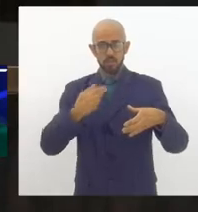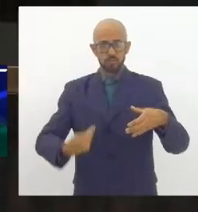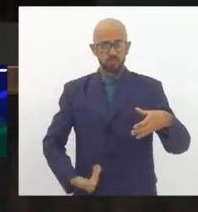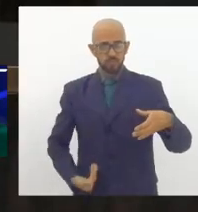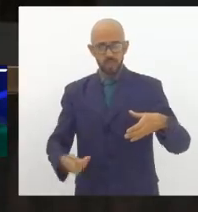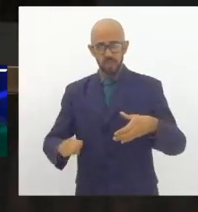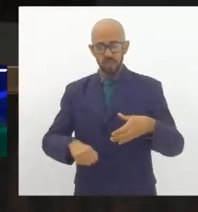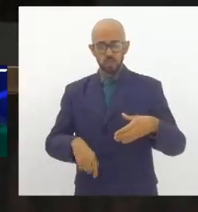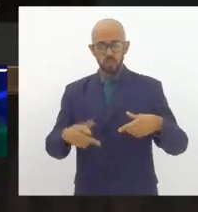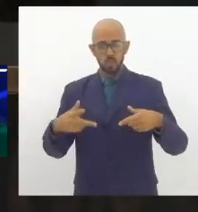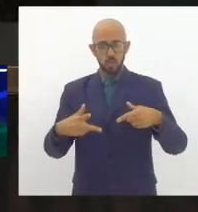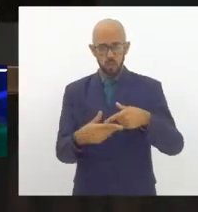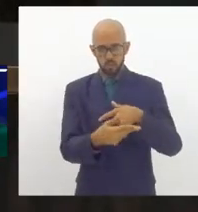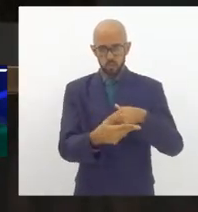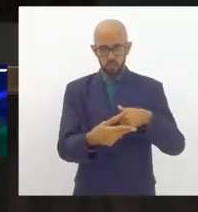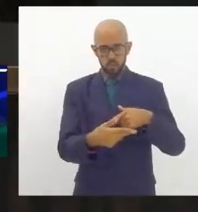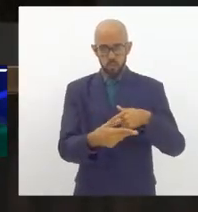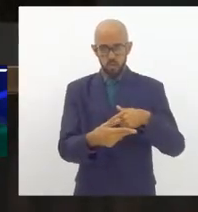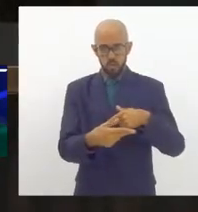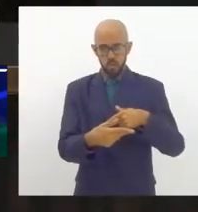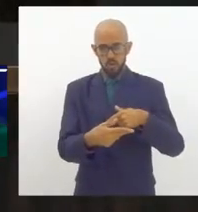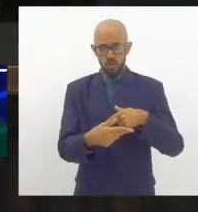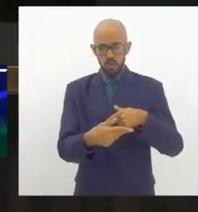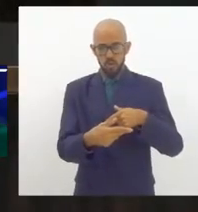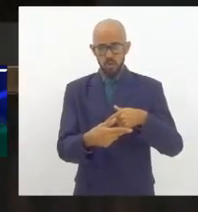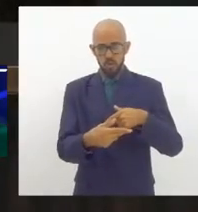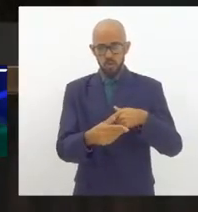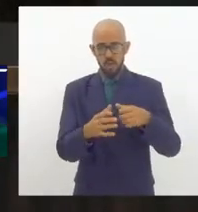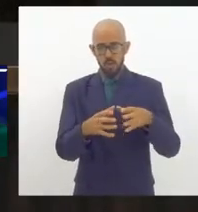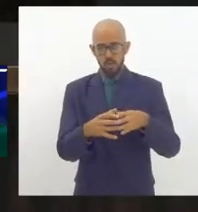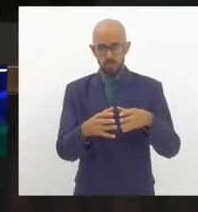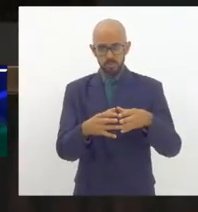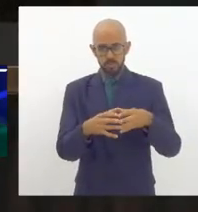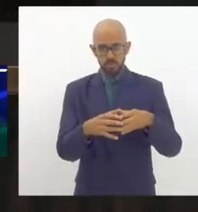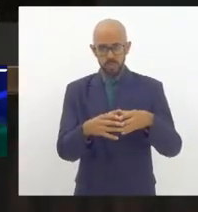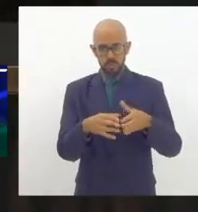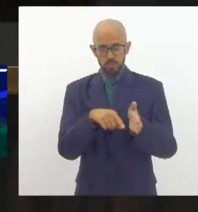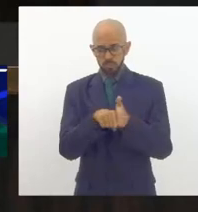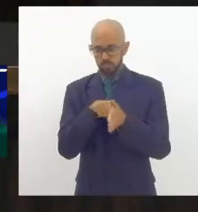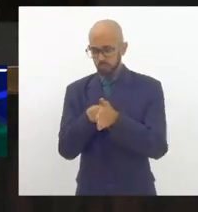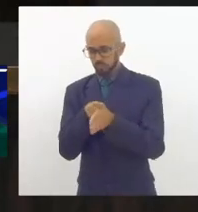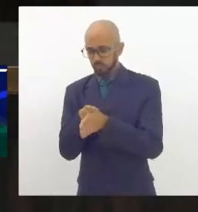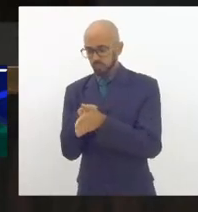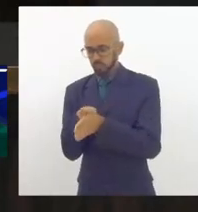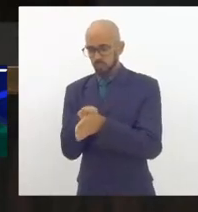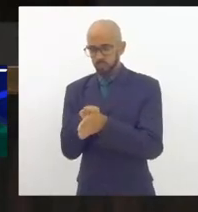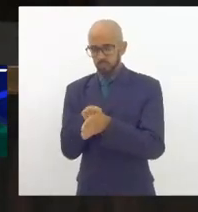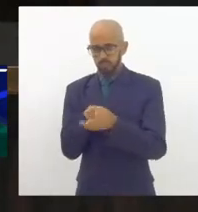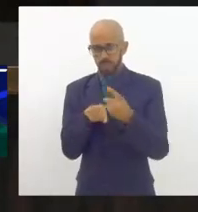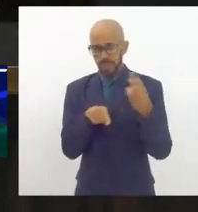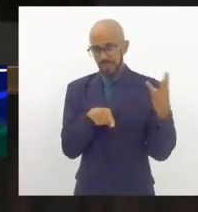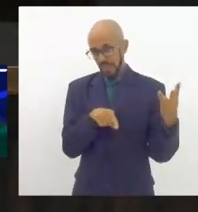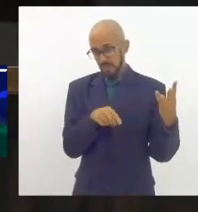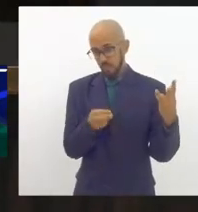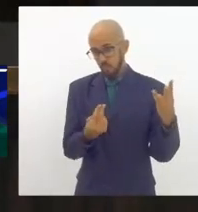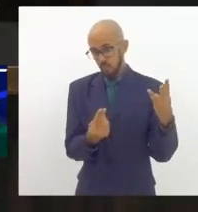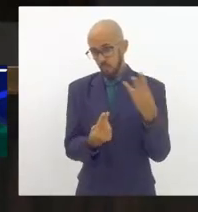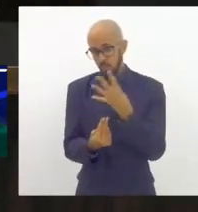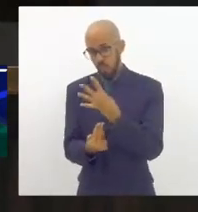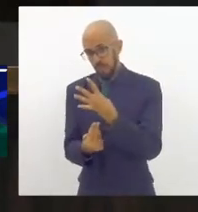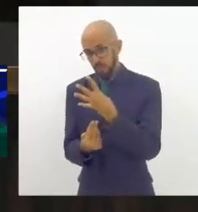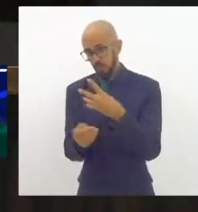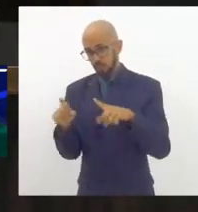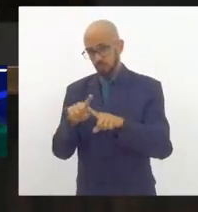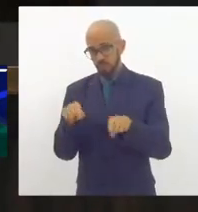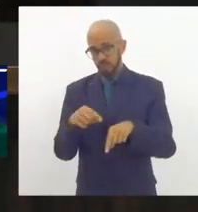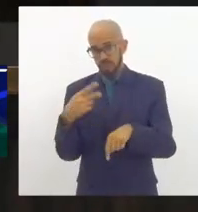própria pele né a comissão instituída para apurar três ou quatro servidores desta